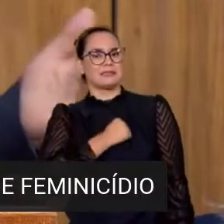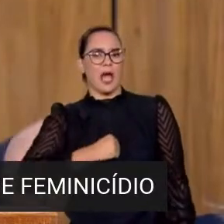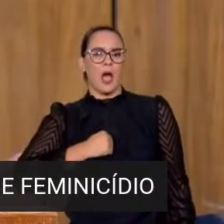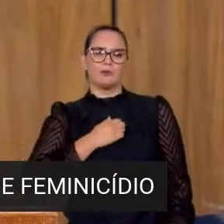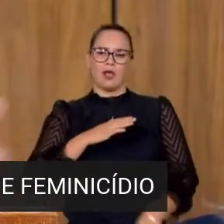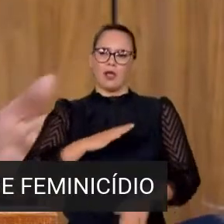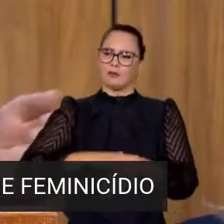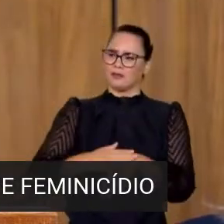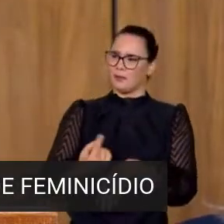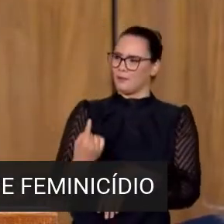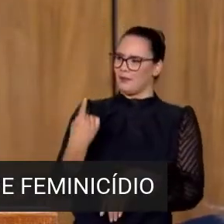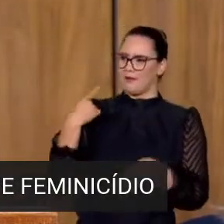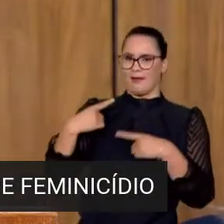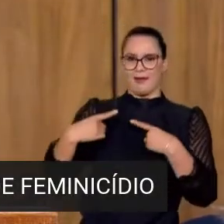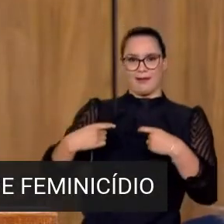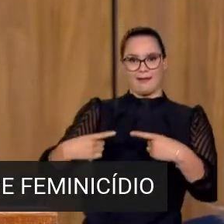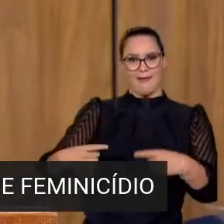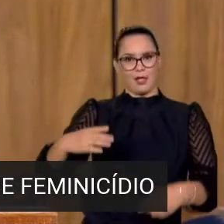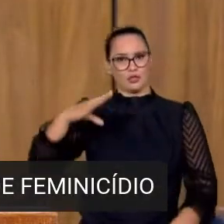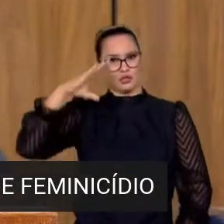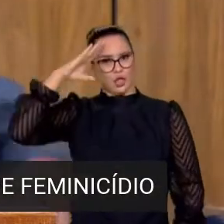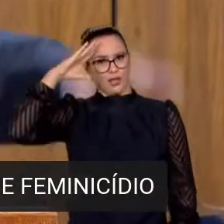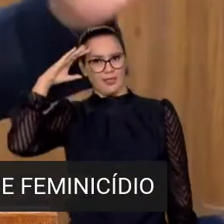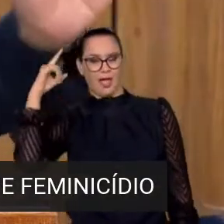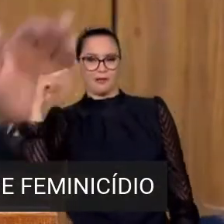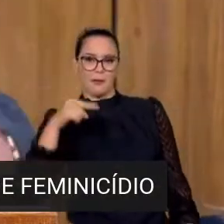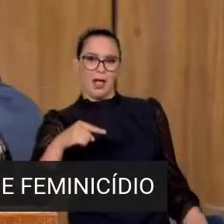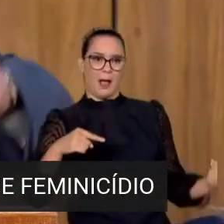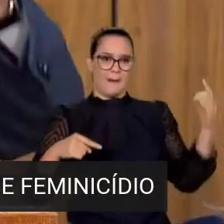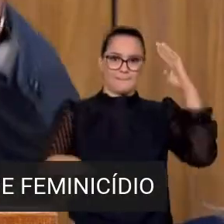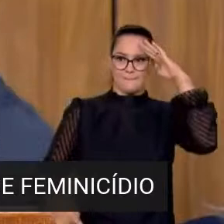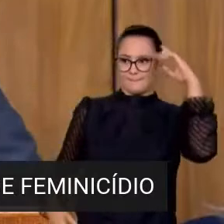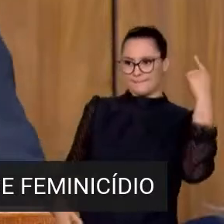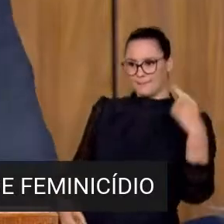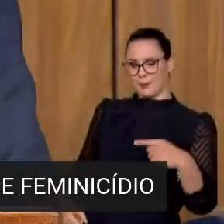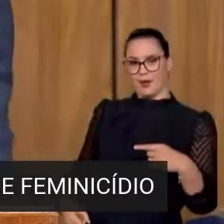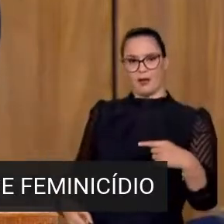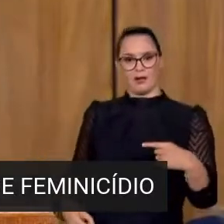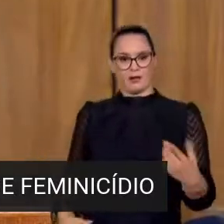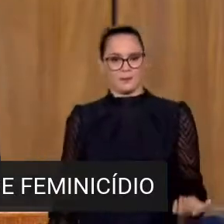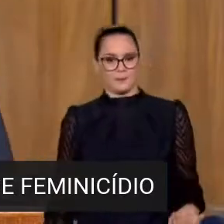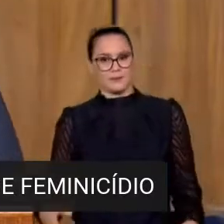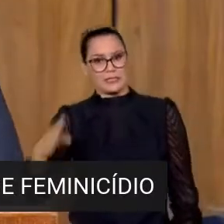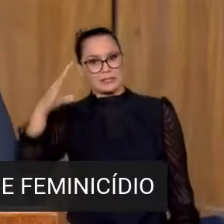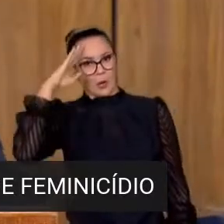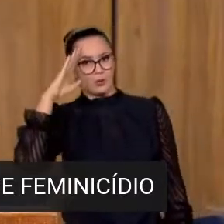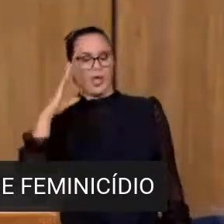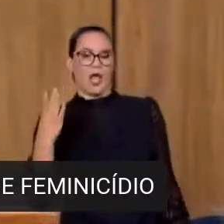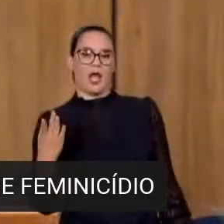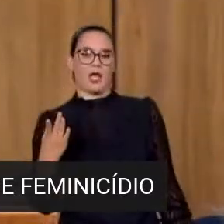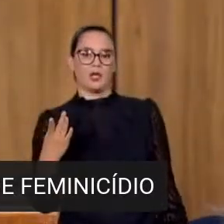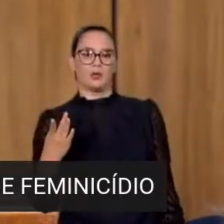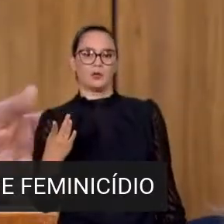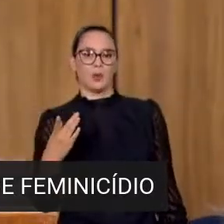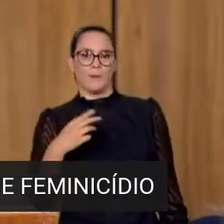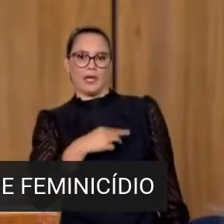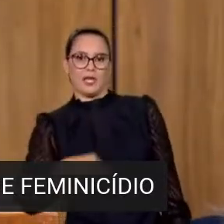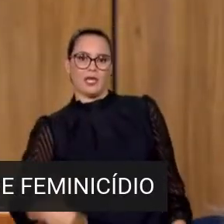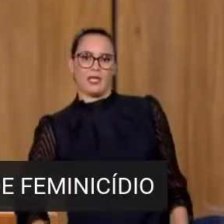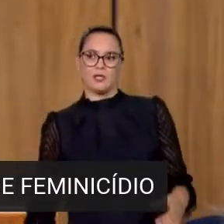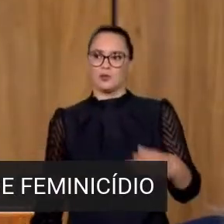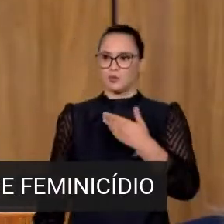as guerras eram de soldado. Vai o soldado do Flávio Dino, o soldado do Lula, para o campo de batalha